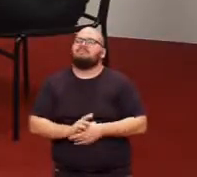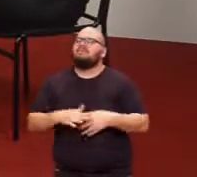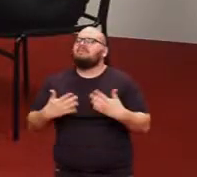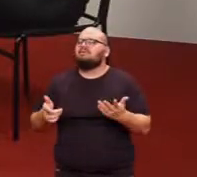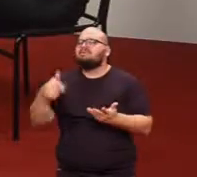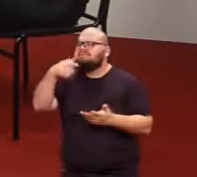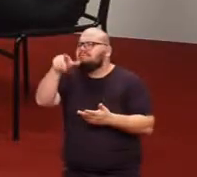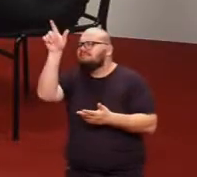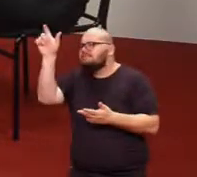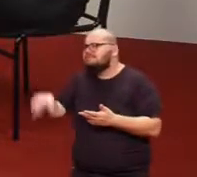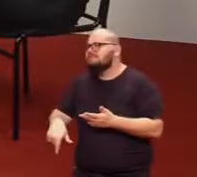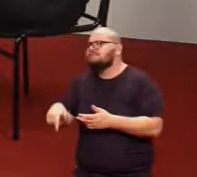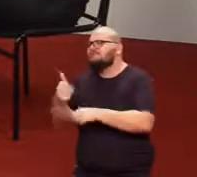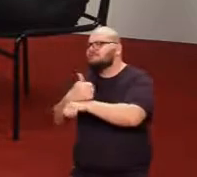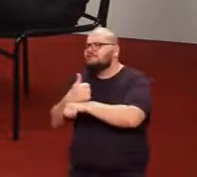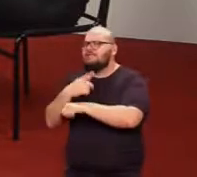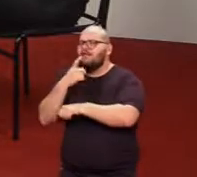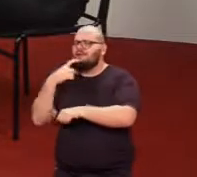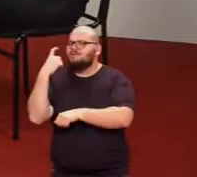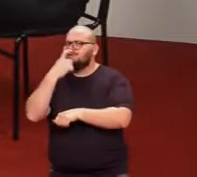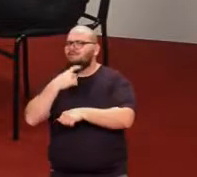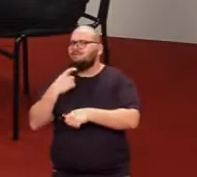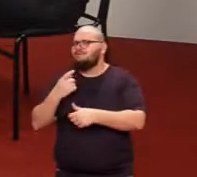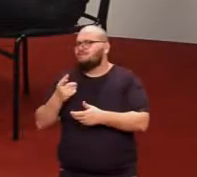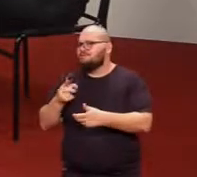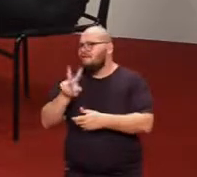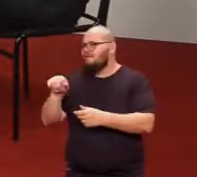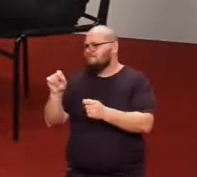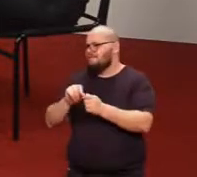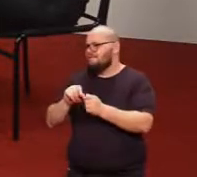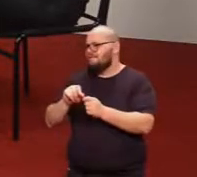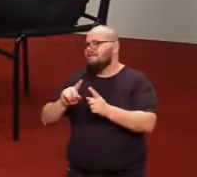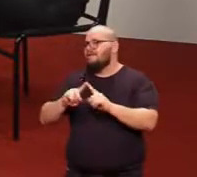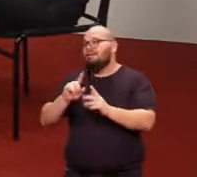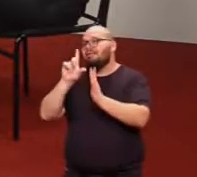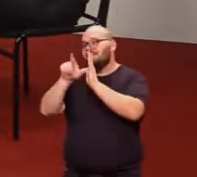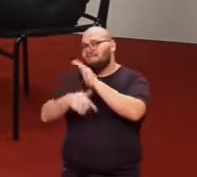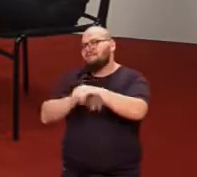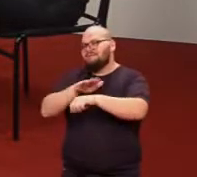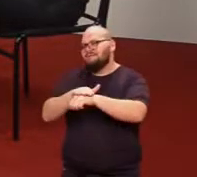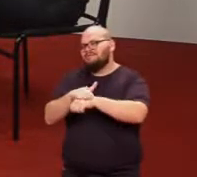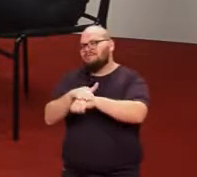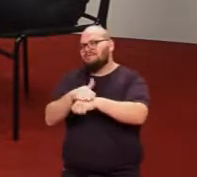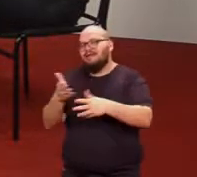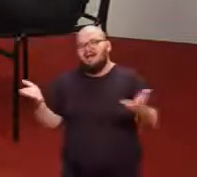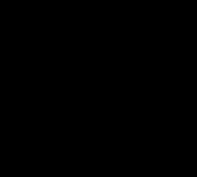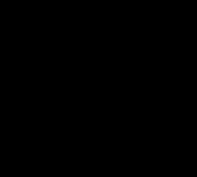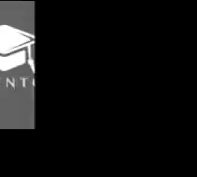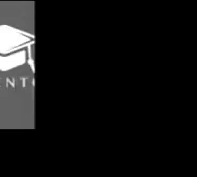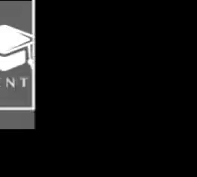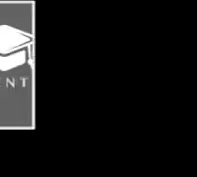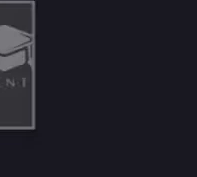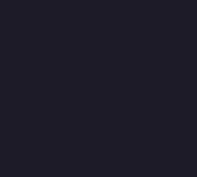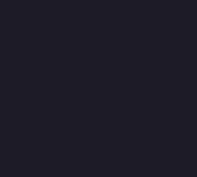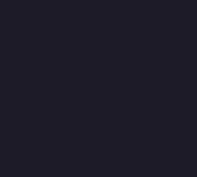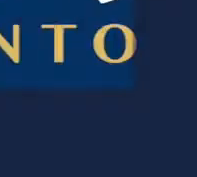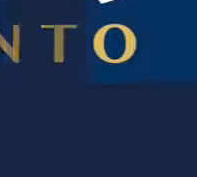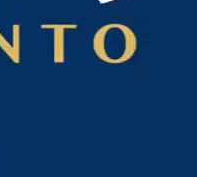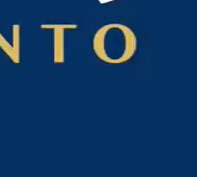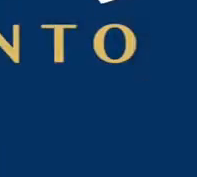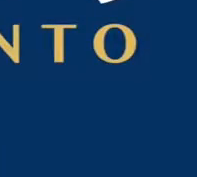isso o profissional da odontologia pode fazer, mas sobre isso quero conversar com vocês no próximo bloco.